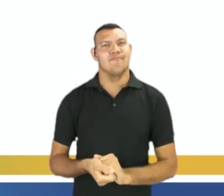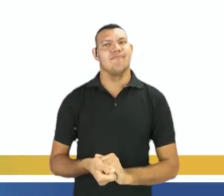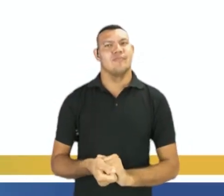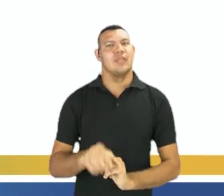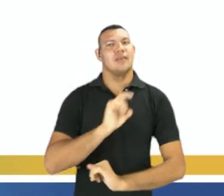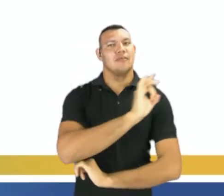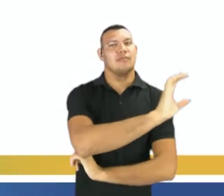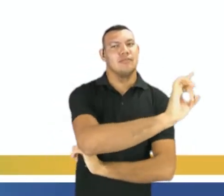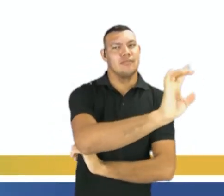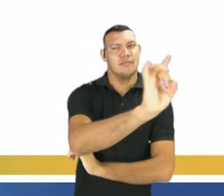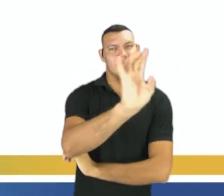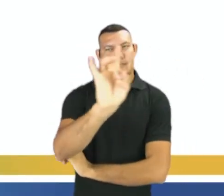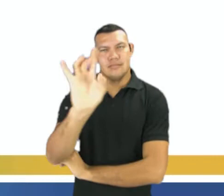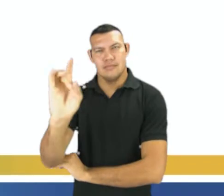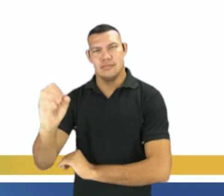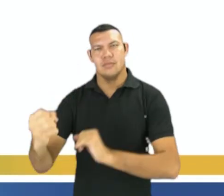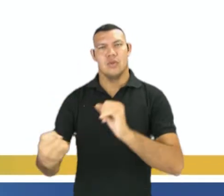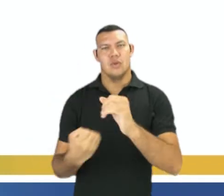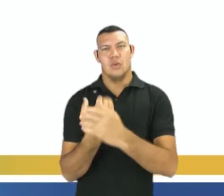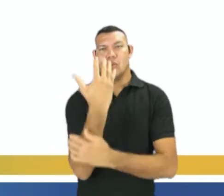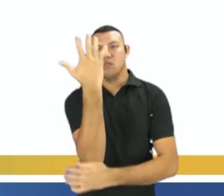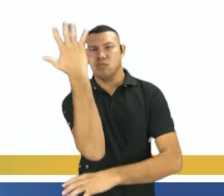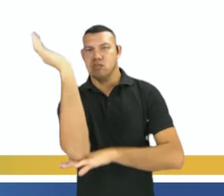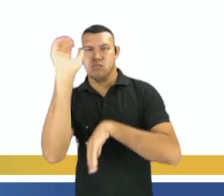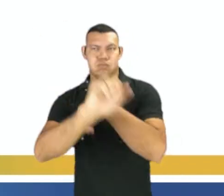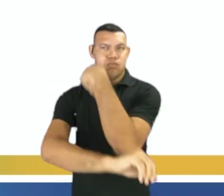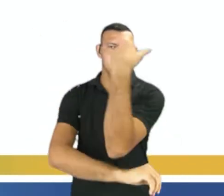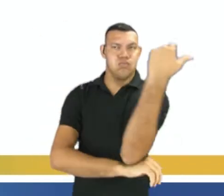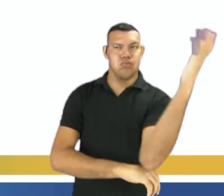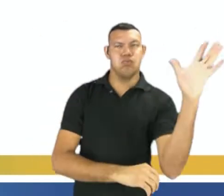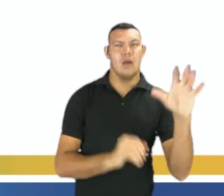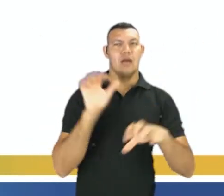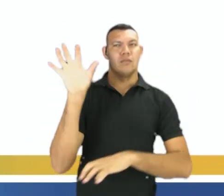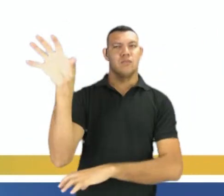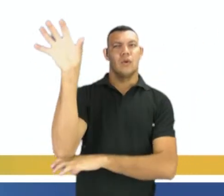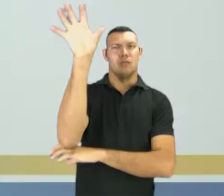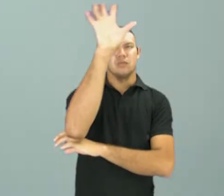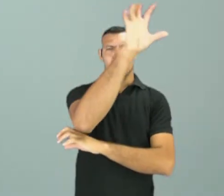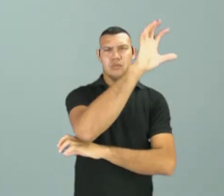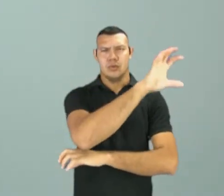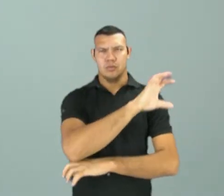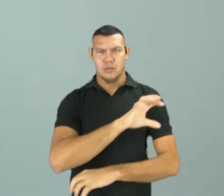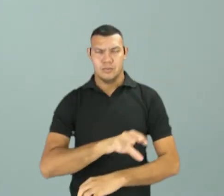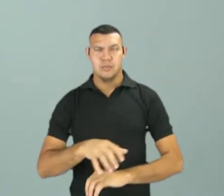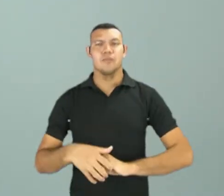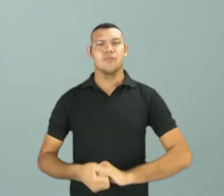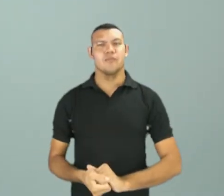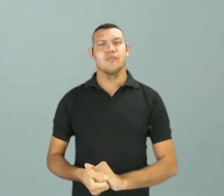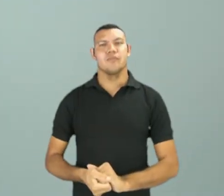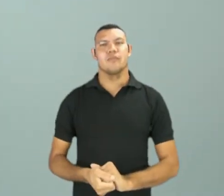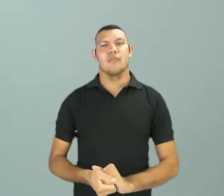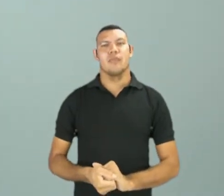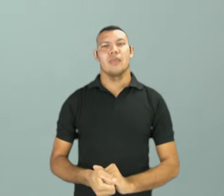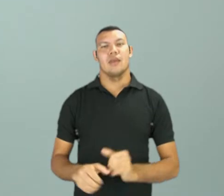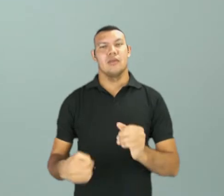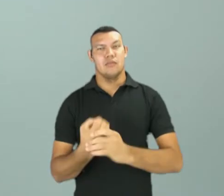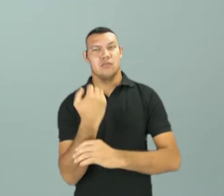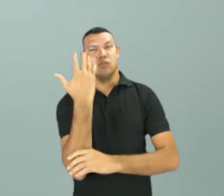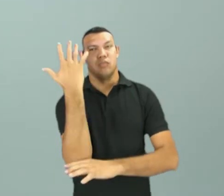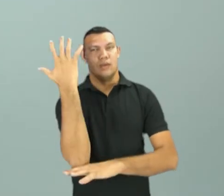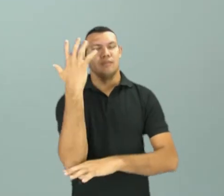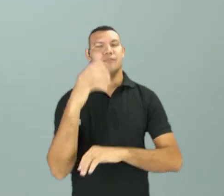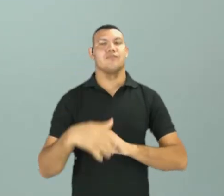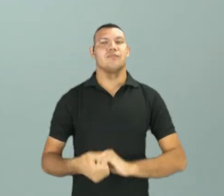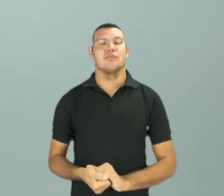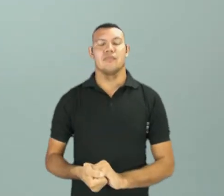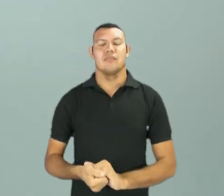de acordo com o clima predominante de cada região, de cada local, na formação daqueles vegetais, né? Então,